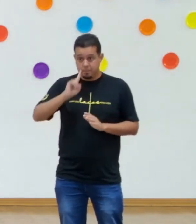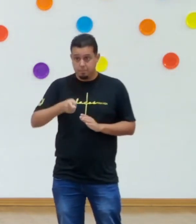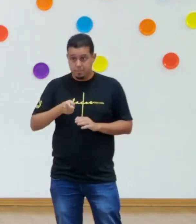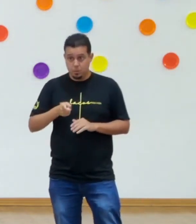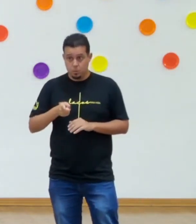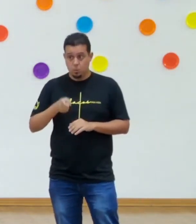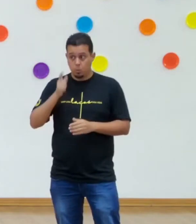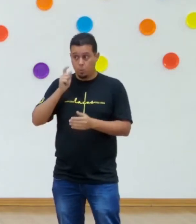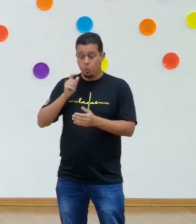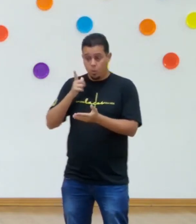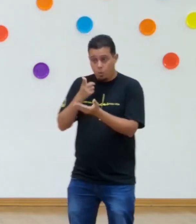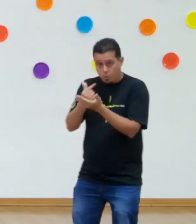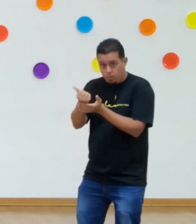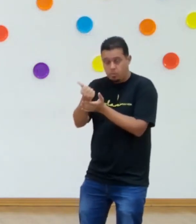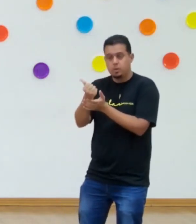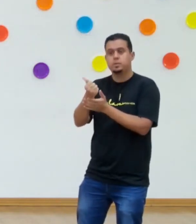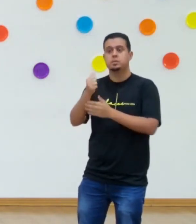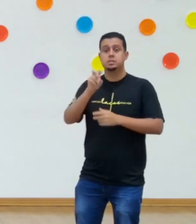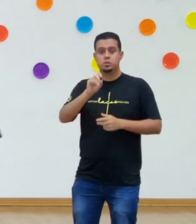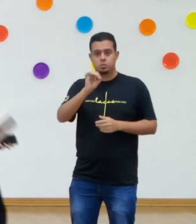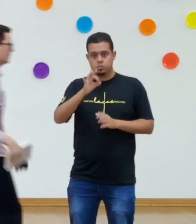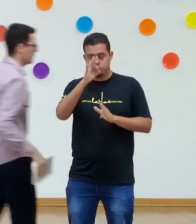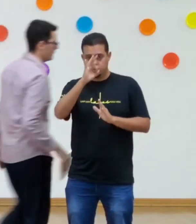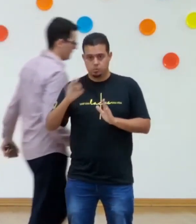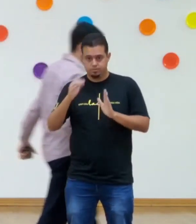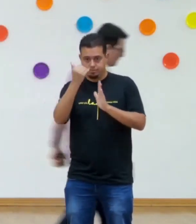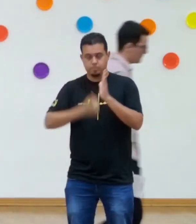Raquel. Gente, agora sim vamos para a nossa